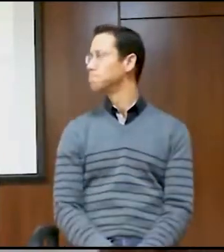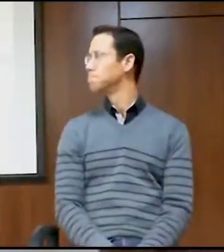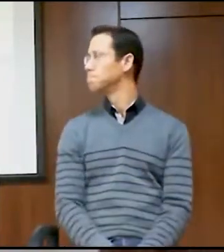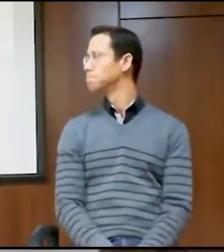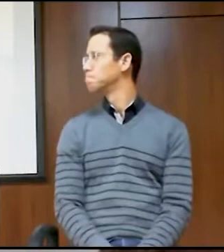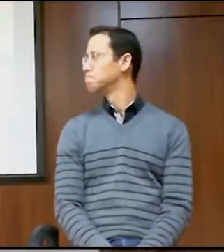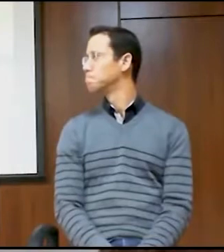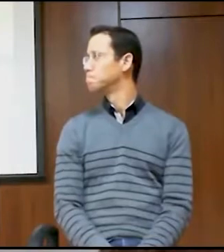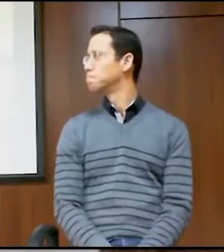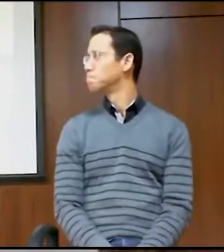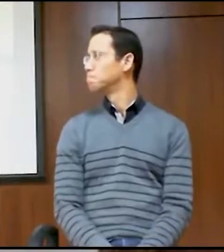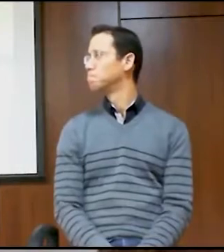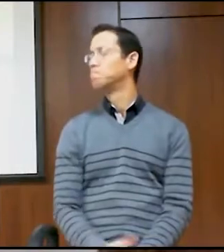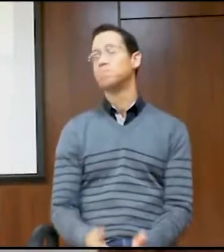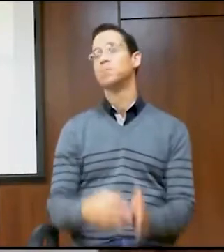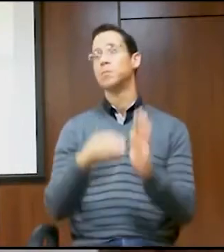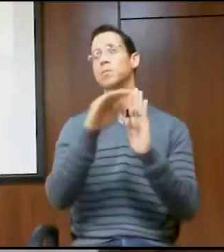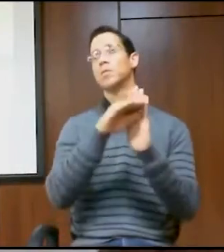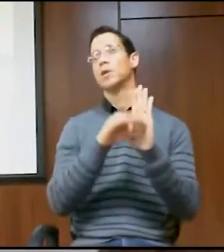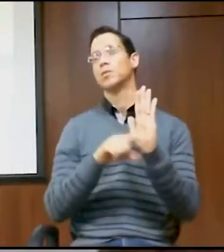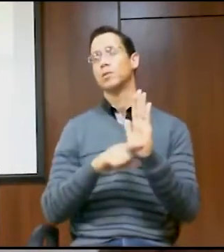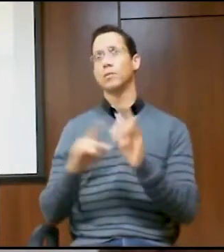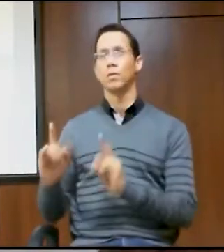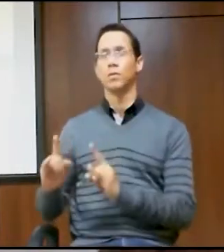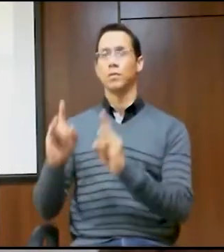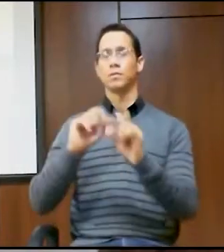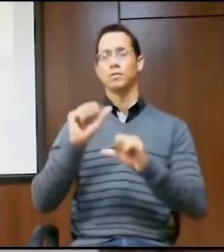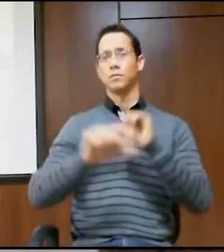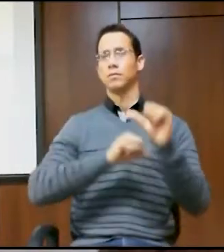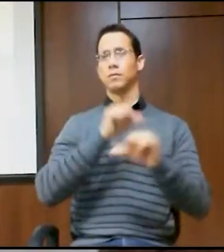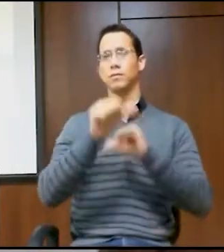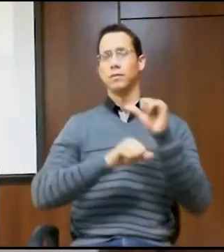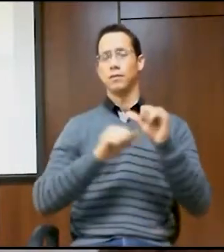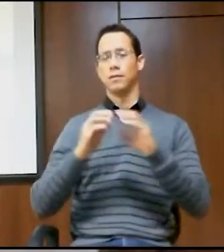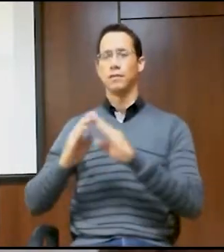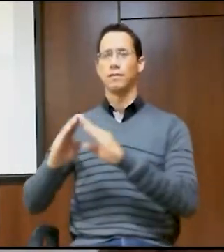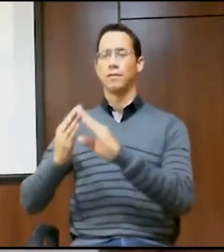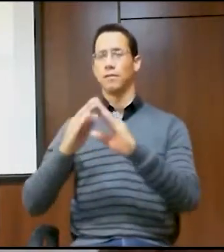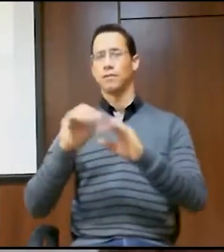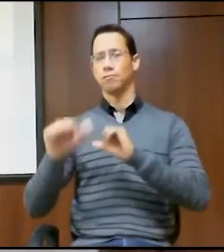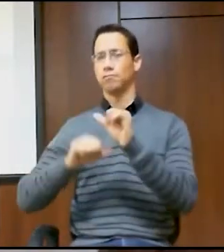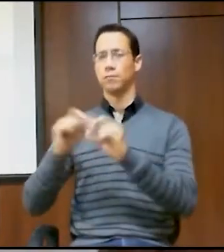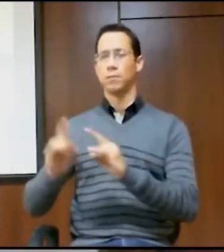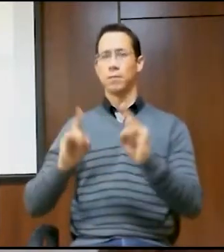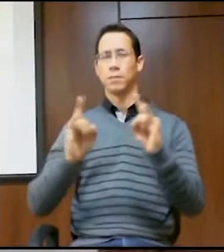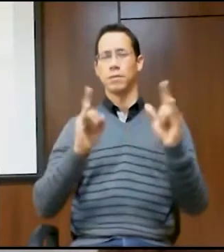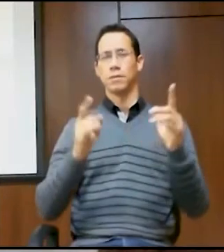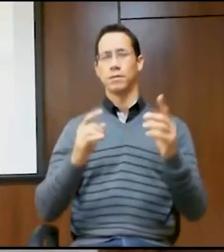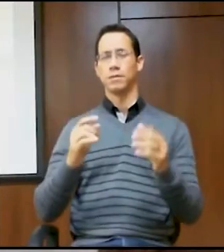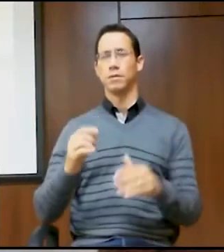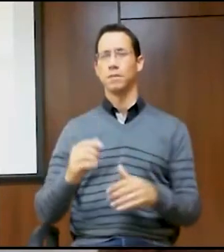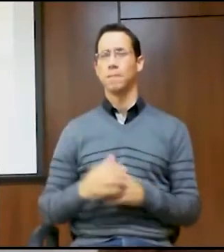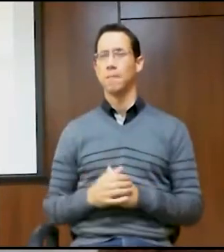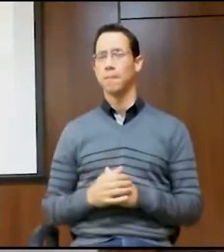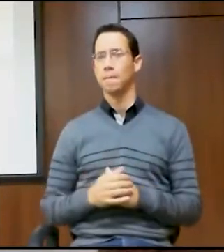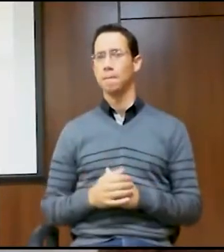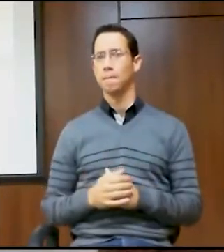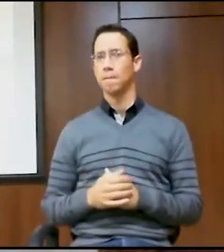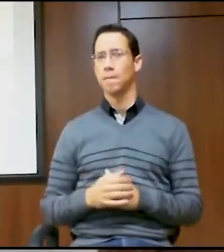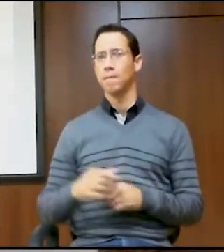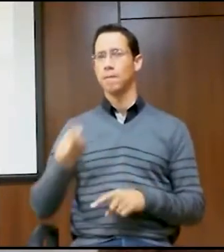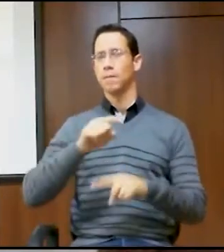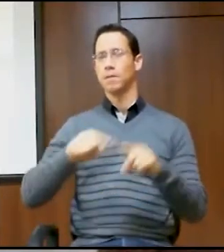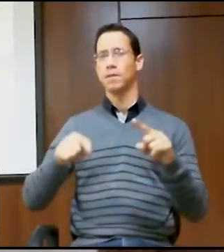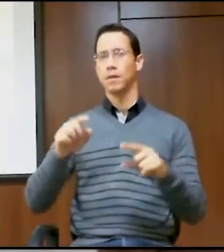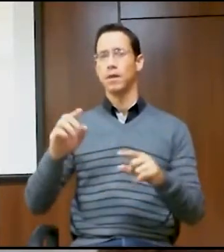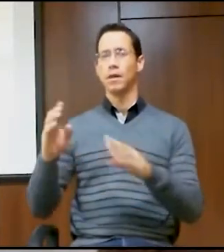quais são os grandes programas? Urbanização de favelas, provisão habitacional, e aí na provisão habitacional a gente vai ter